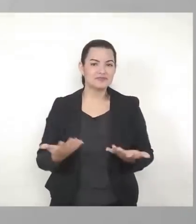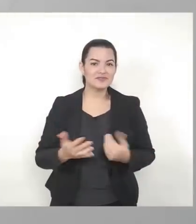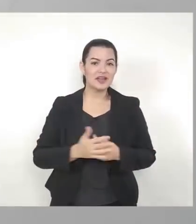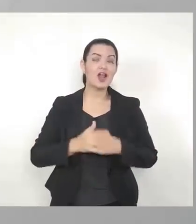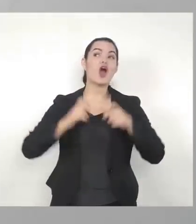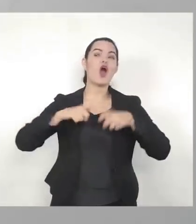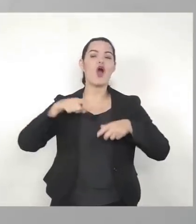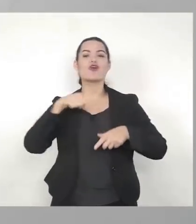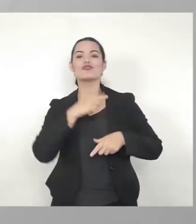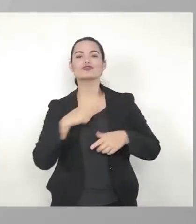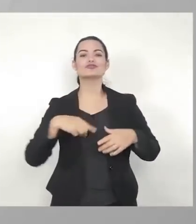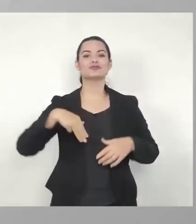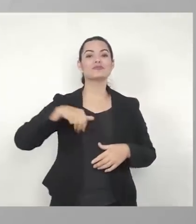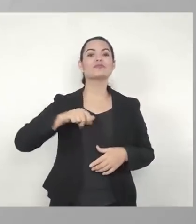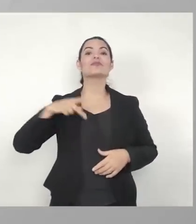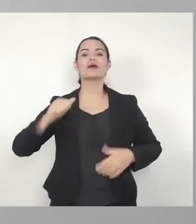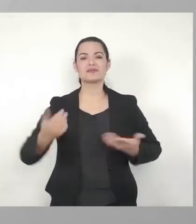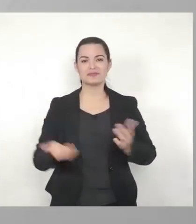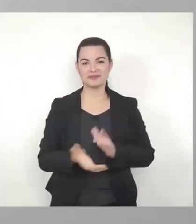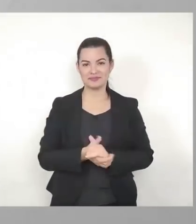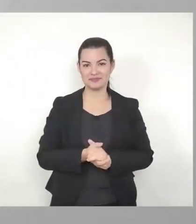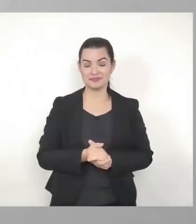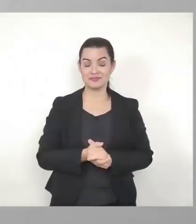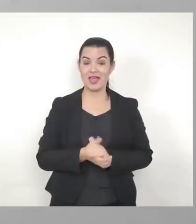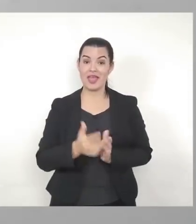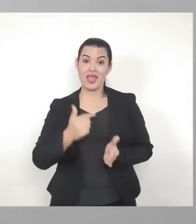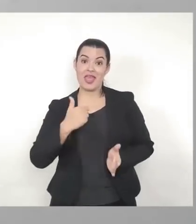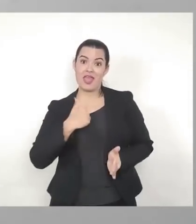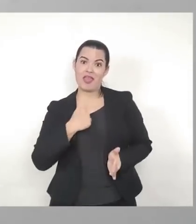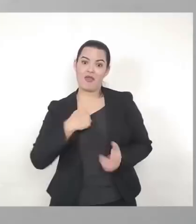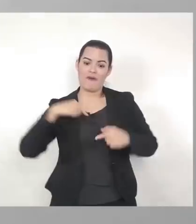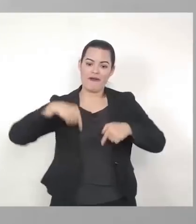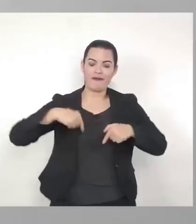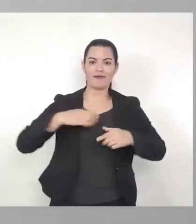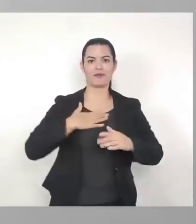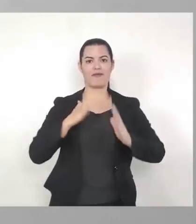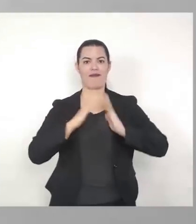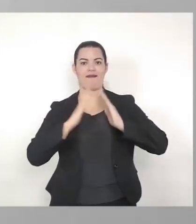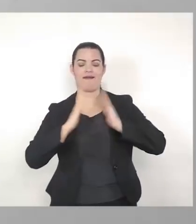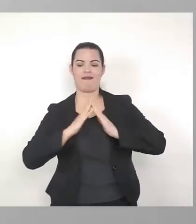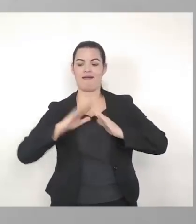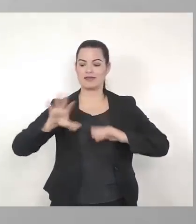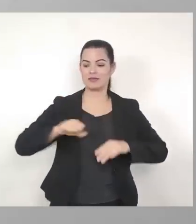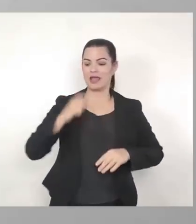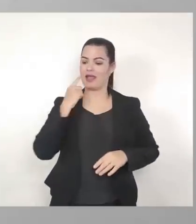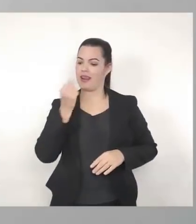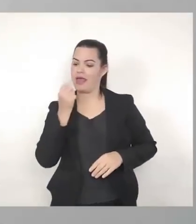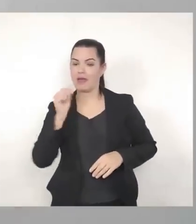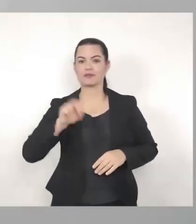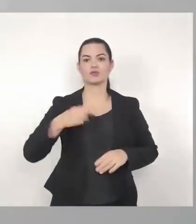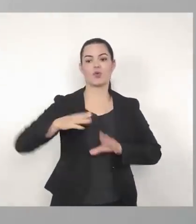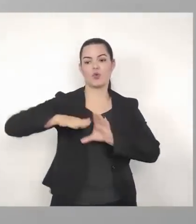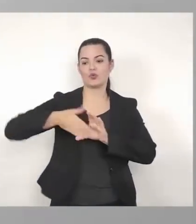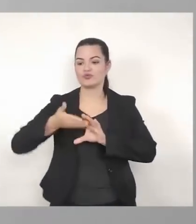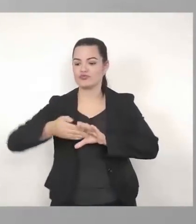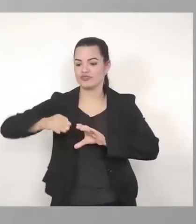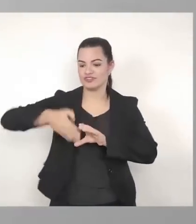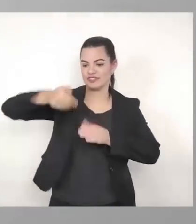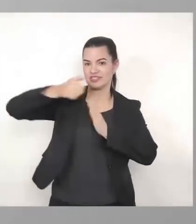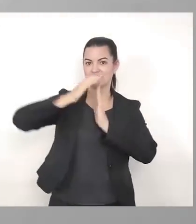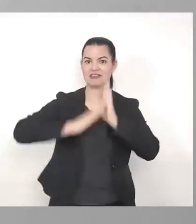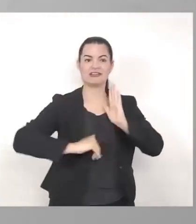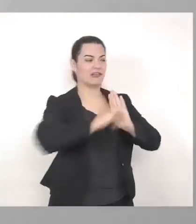está a região Nordeste aqui no mapa? Eu não posso pegar um lápis, uma tinta e pintar a